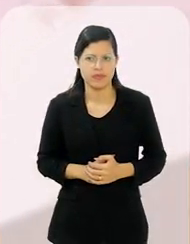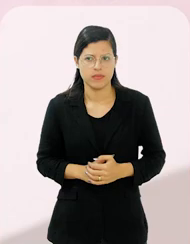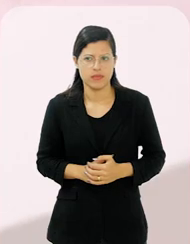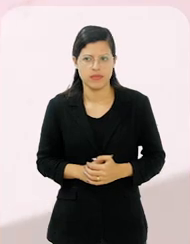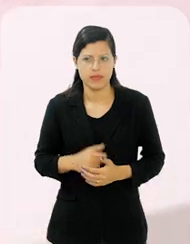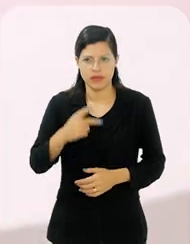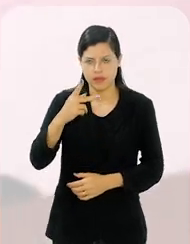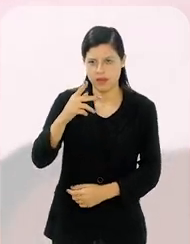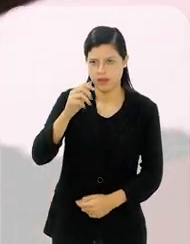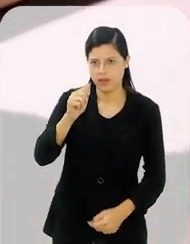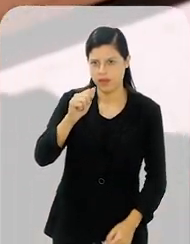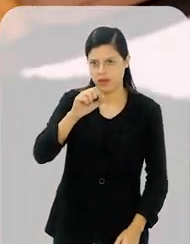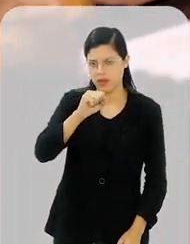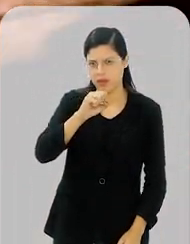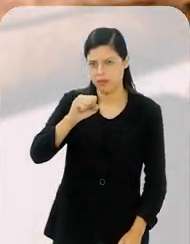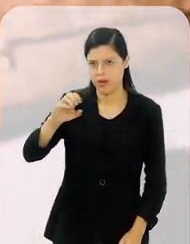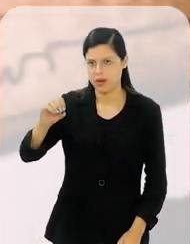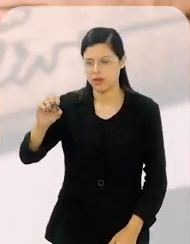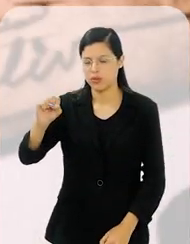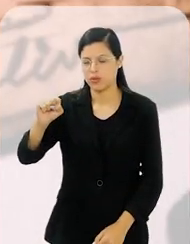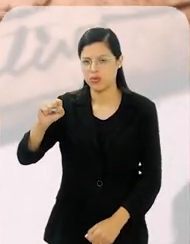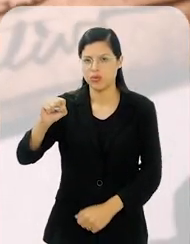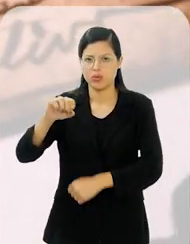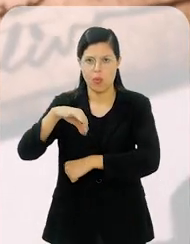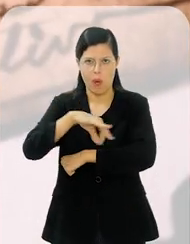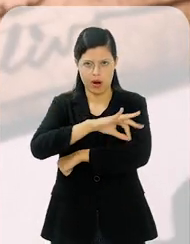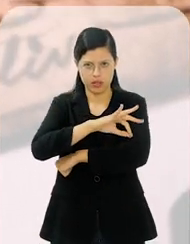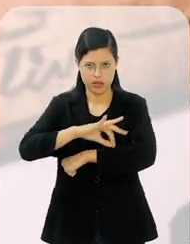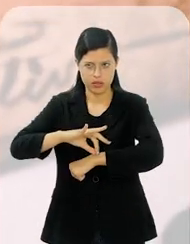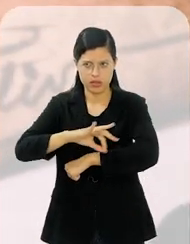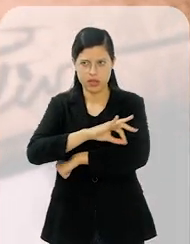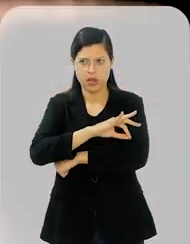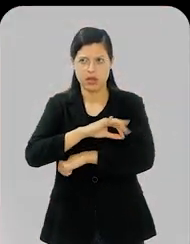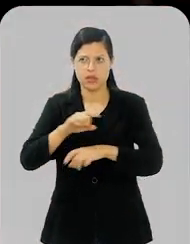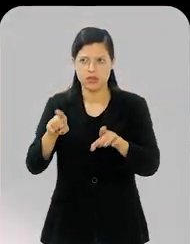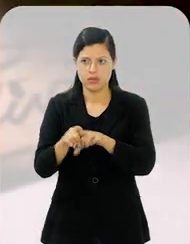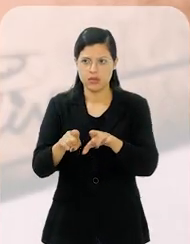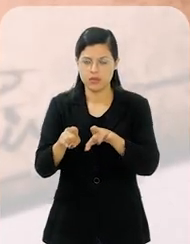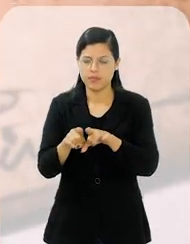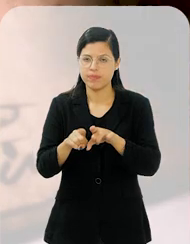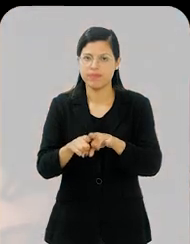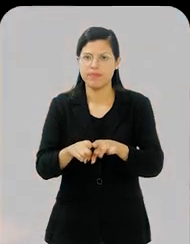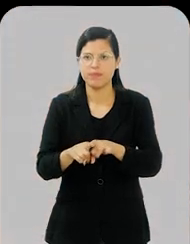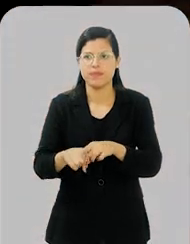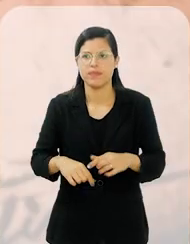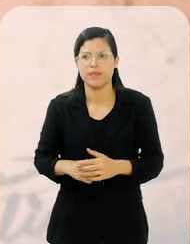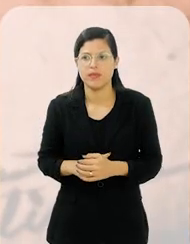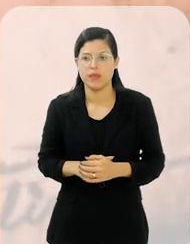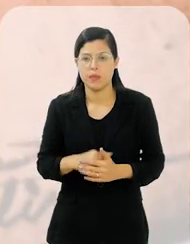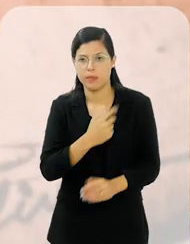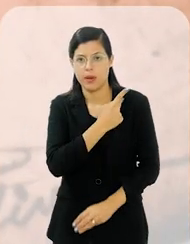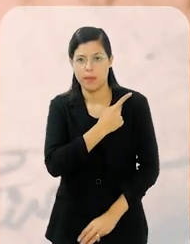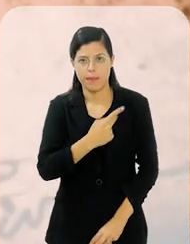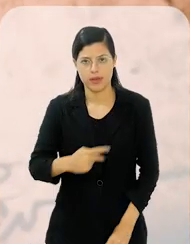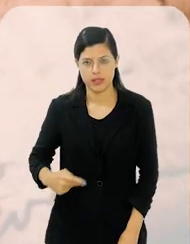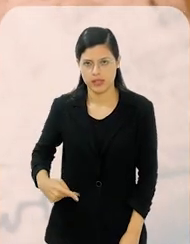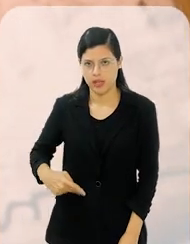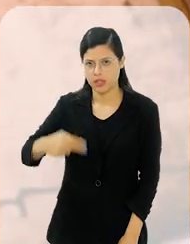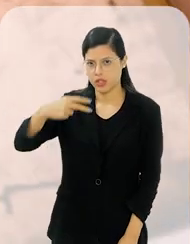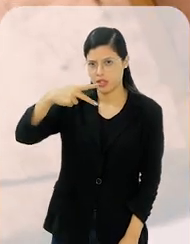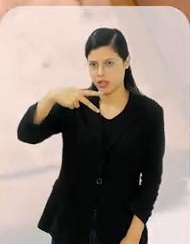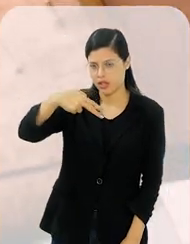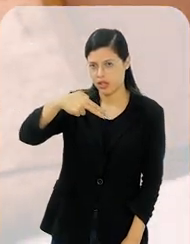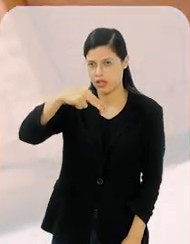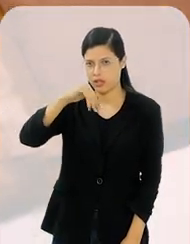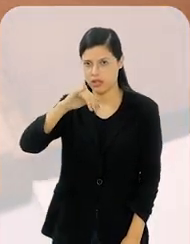pelo Passos, o arquiteto que projetou o Teatro Municipal, Francisco Oliveira Passos, e o presidente